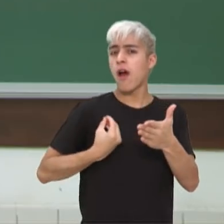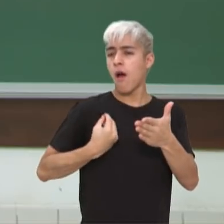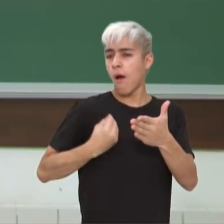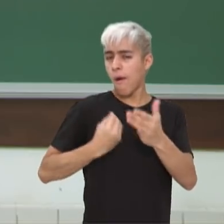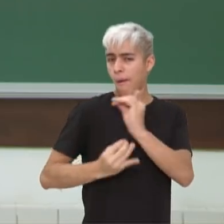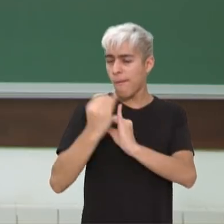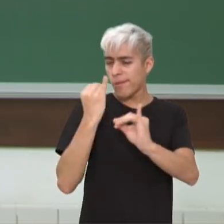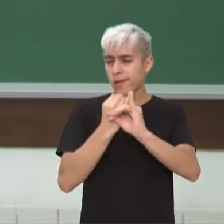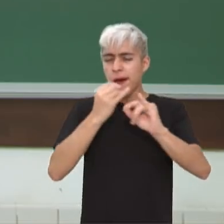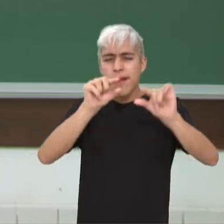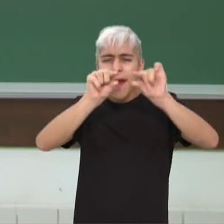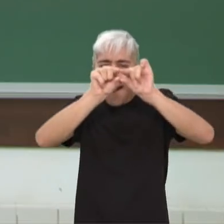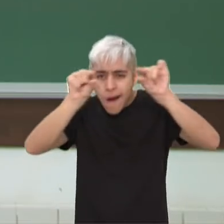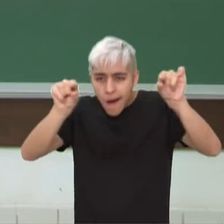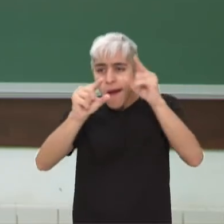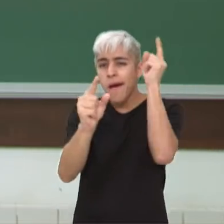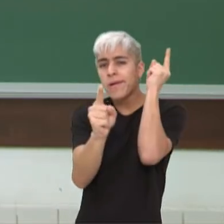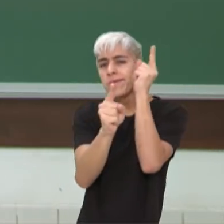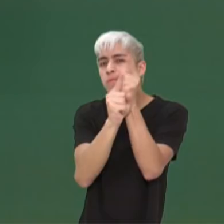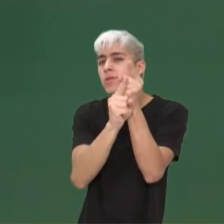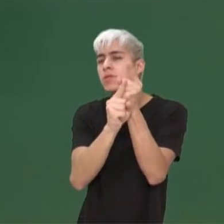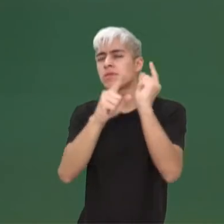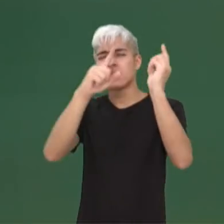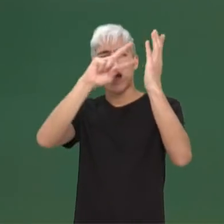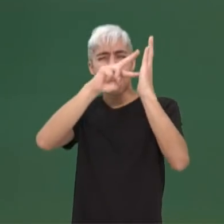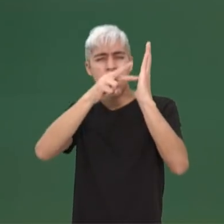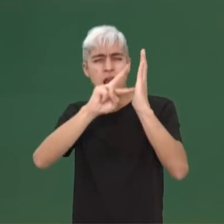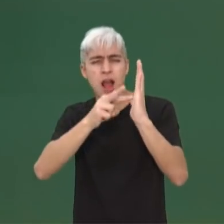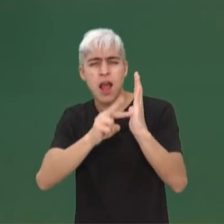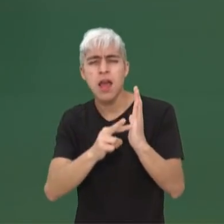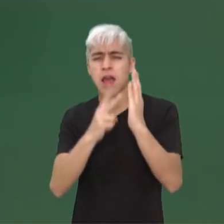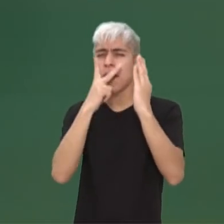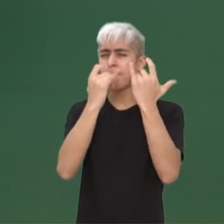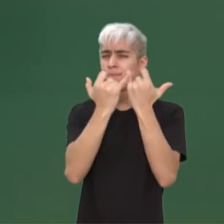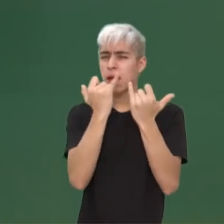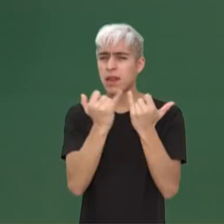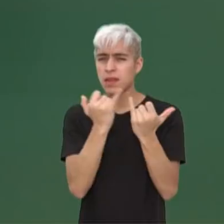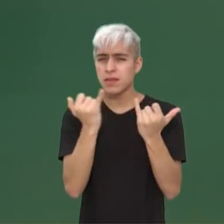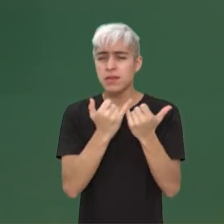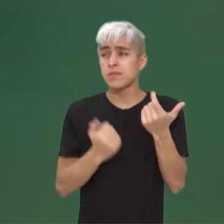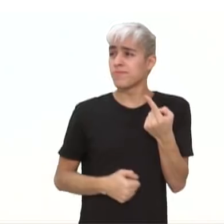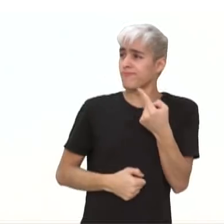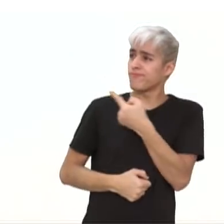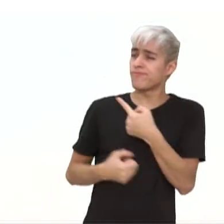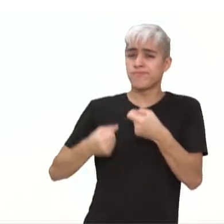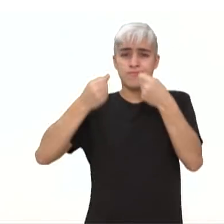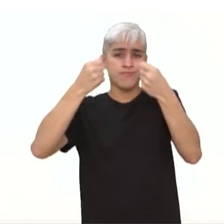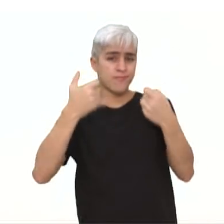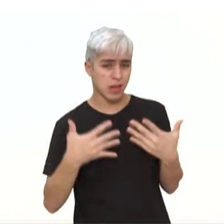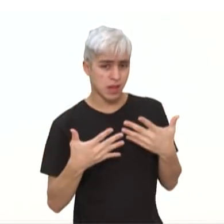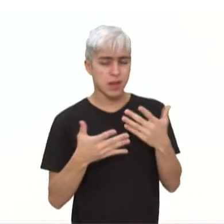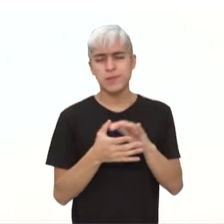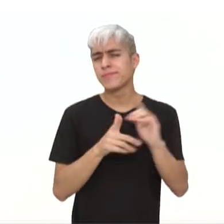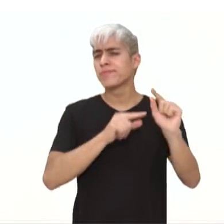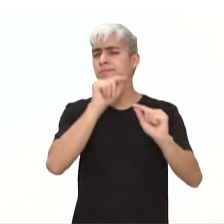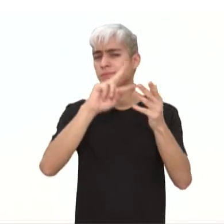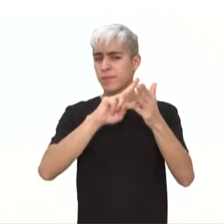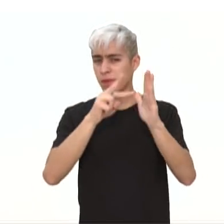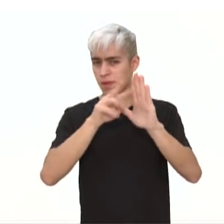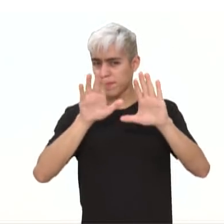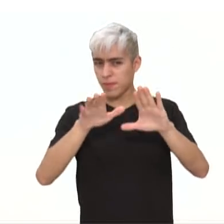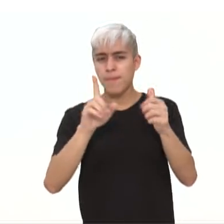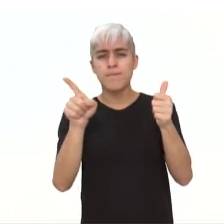próprio navegador, vocês vão encontrar definições bastante semelhantes com as que eu estou apresentando aqui. Que basicamente seria assim, a